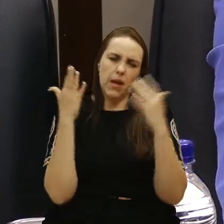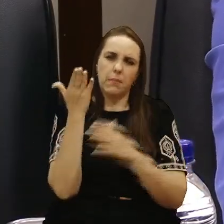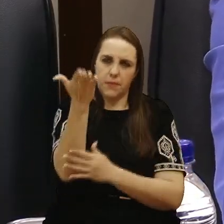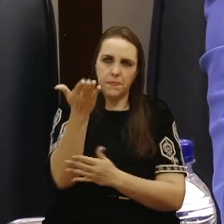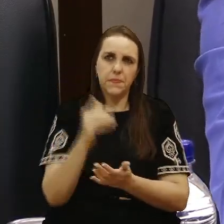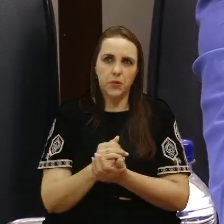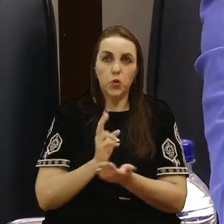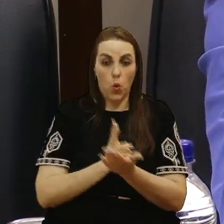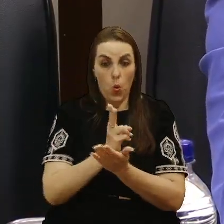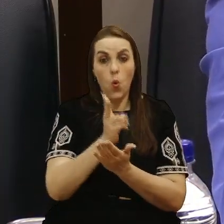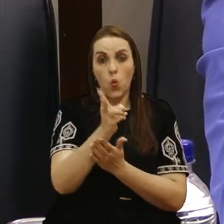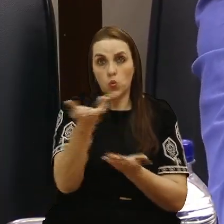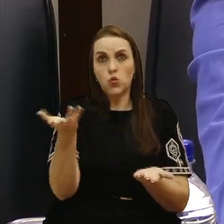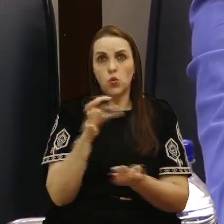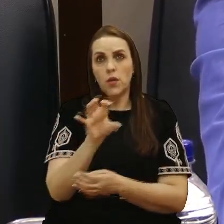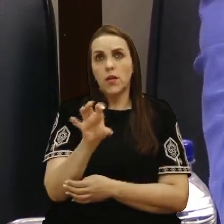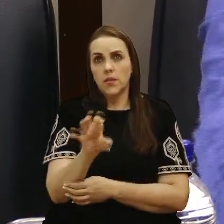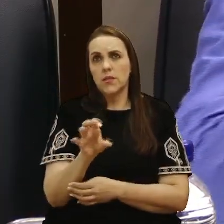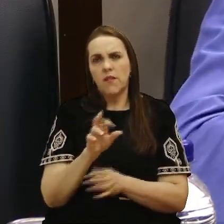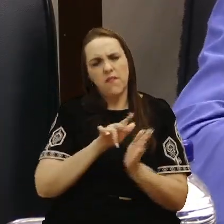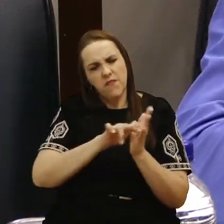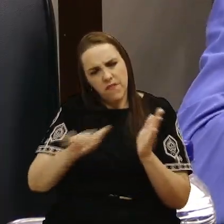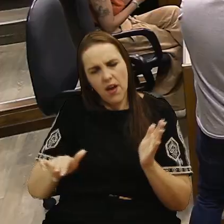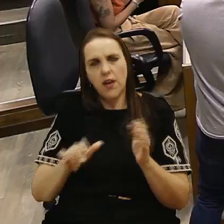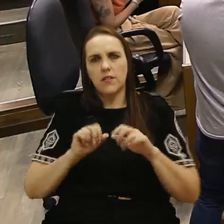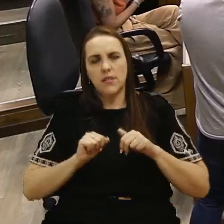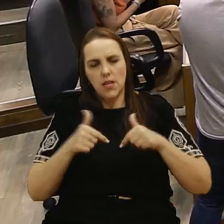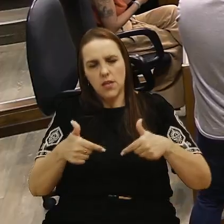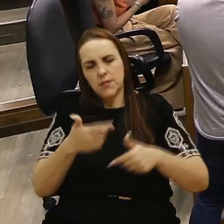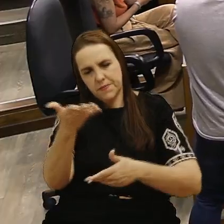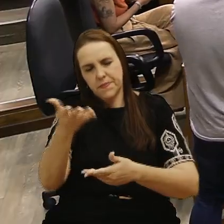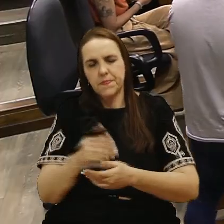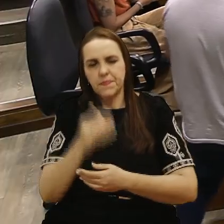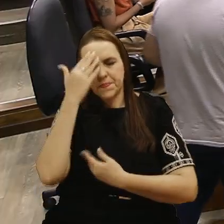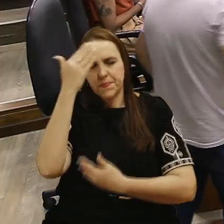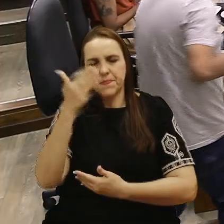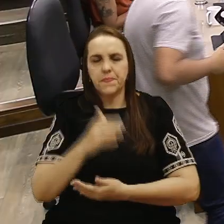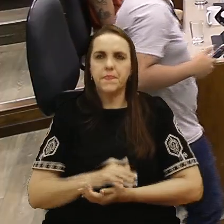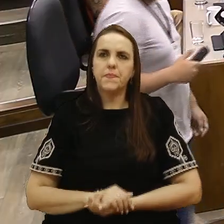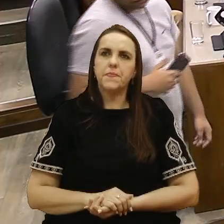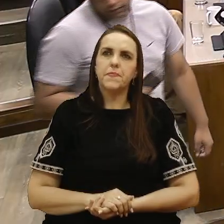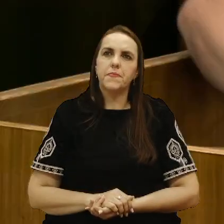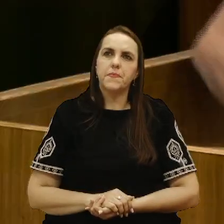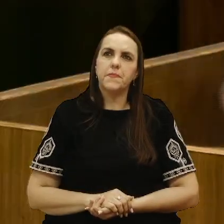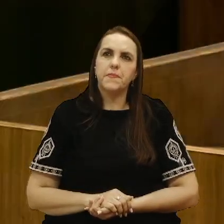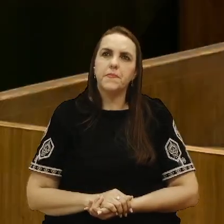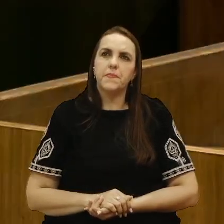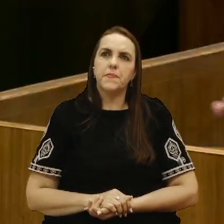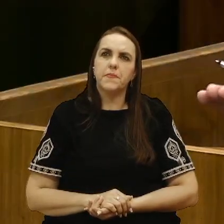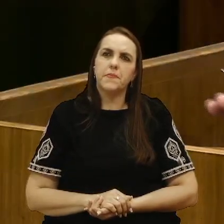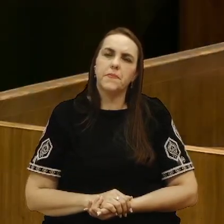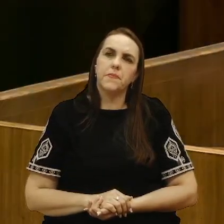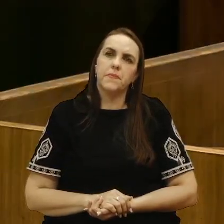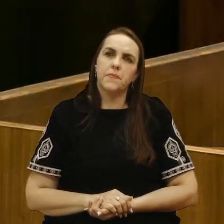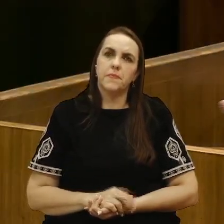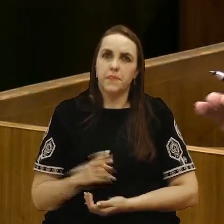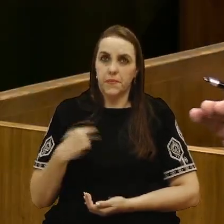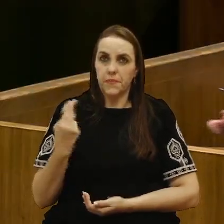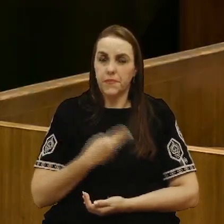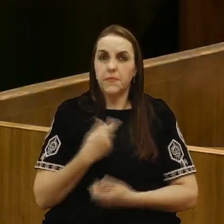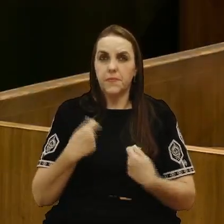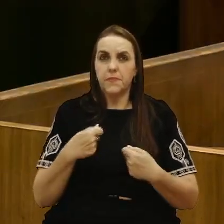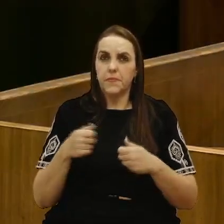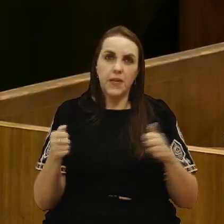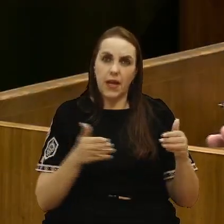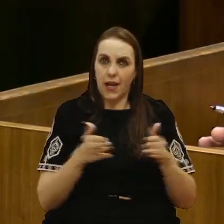e que continue assim, sendo feito várias ações assim. Muito obrigado. Obrigado. Bom, nós precisamos, então, de alguns